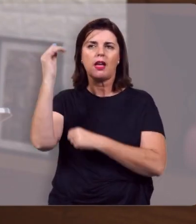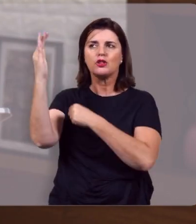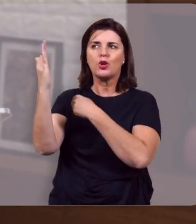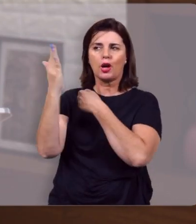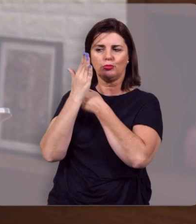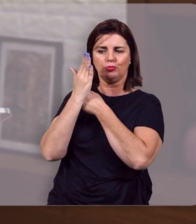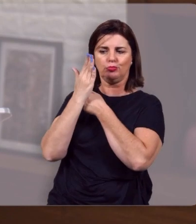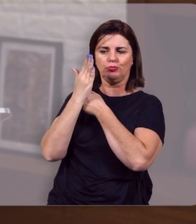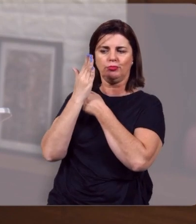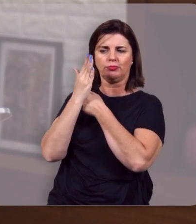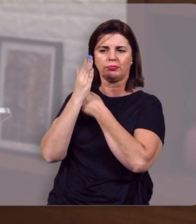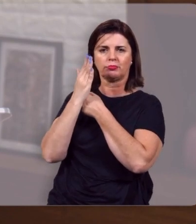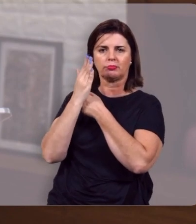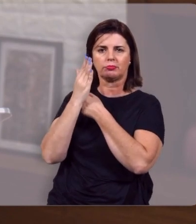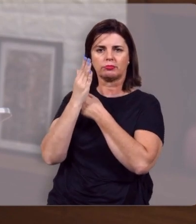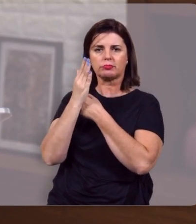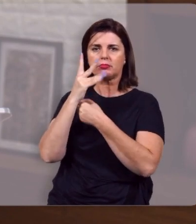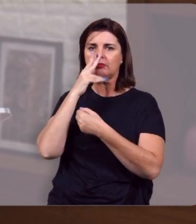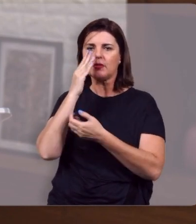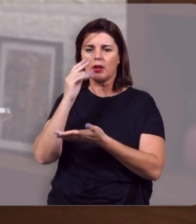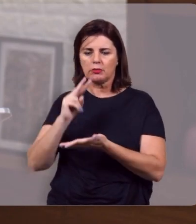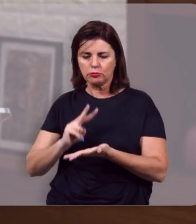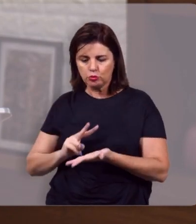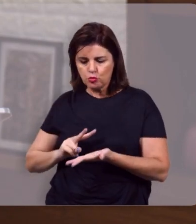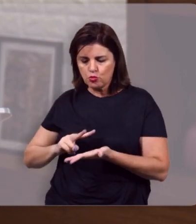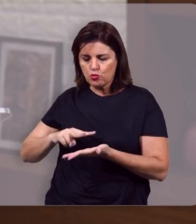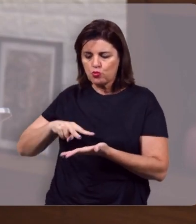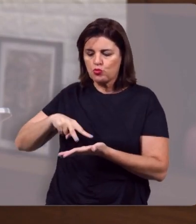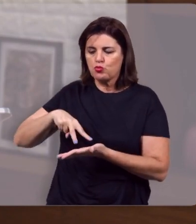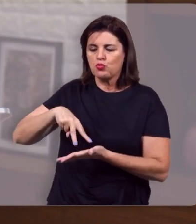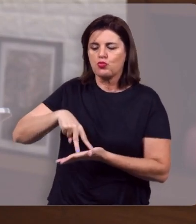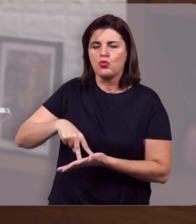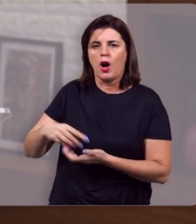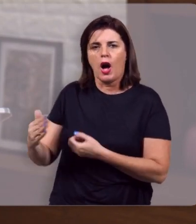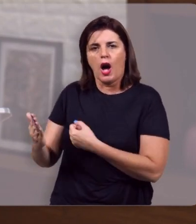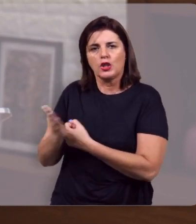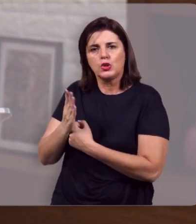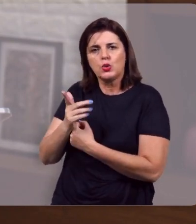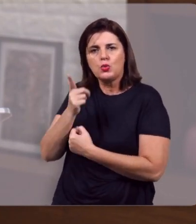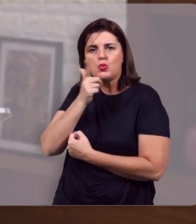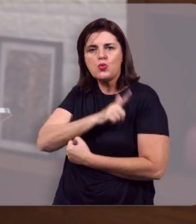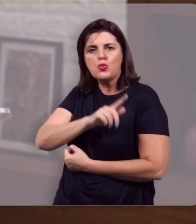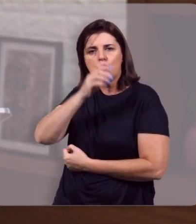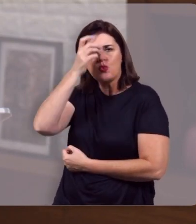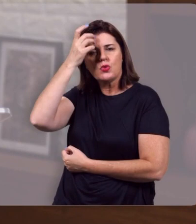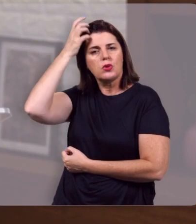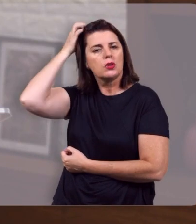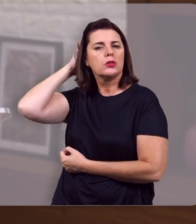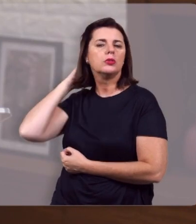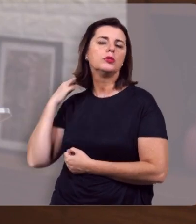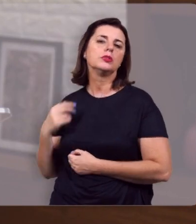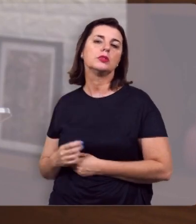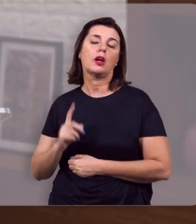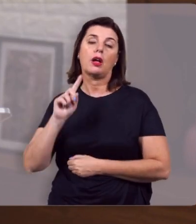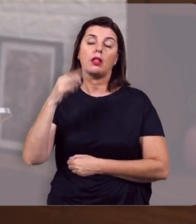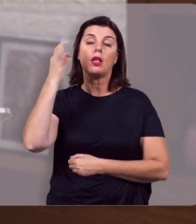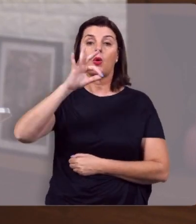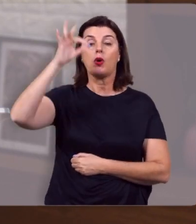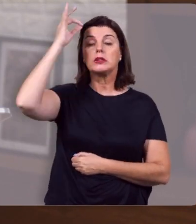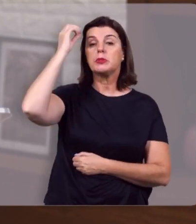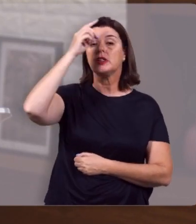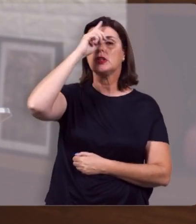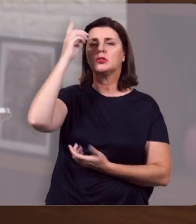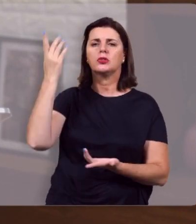aqui é a ideia de levantar um peso que você não consegue carregar sozinho. Então o